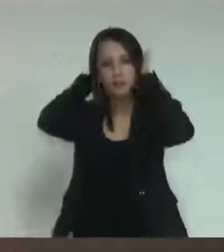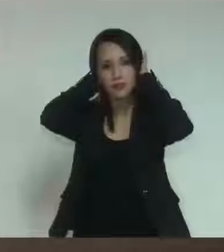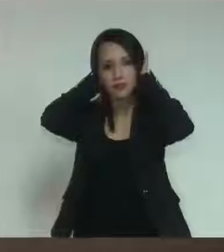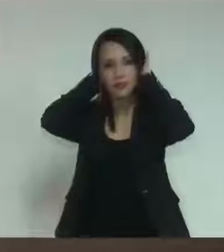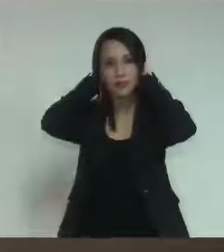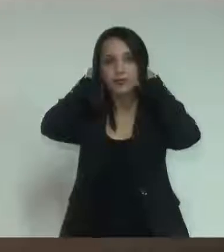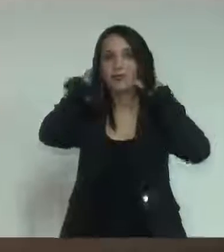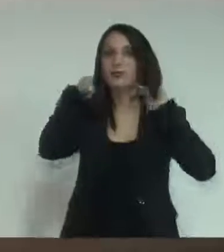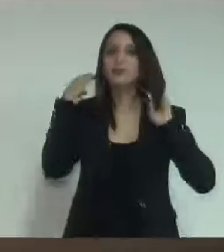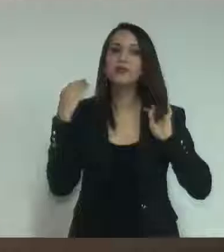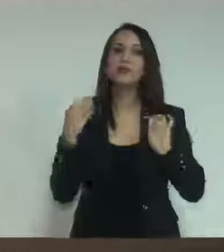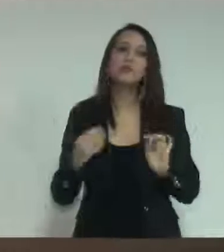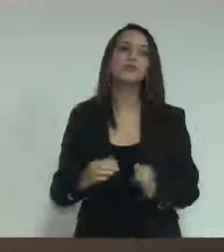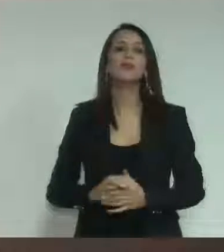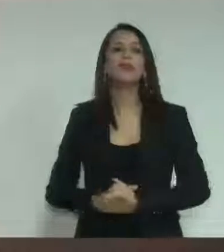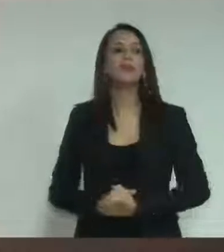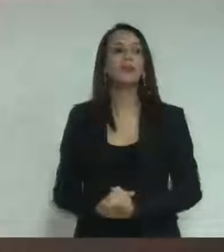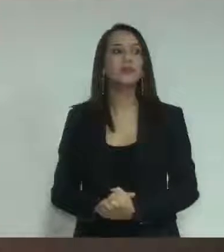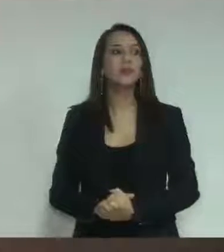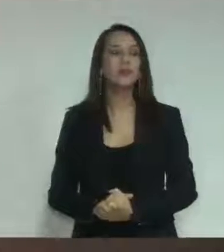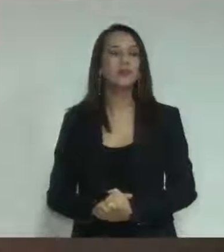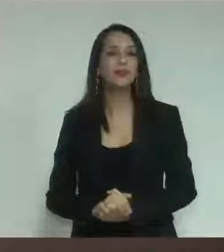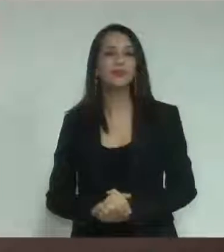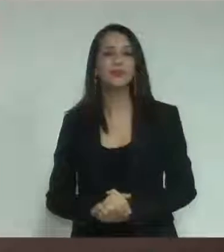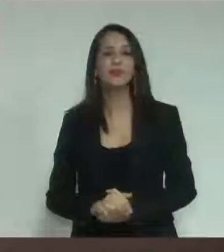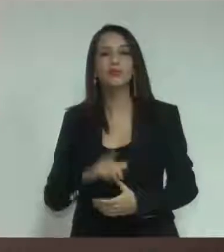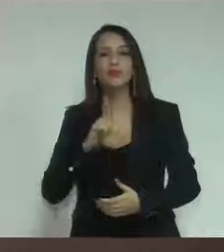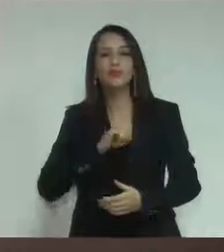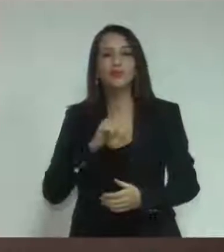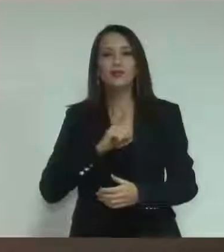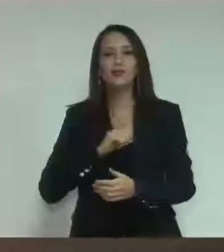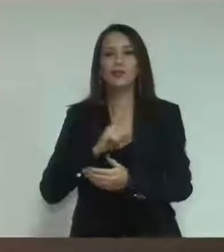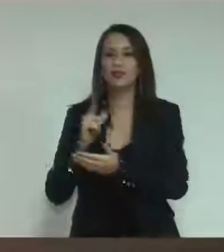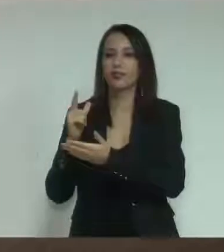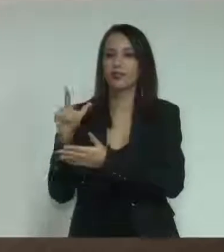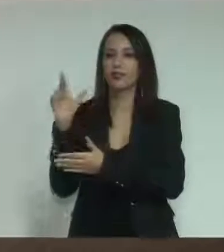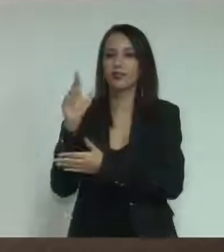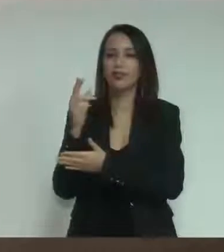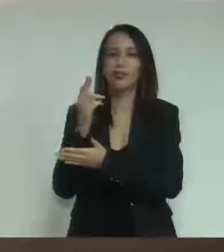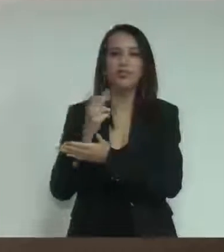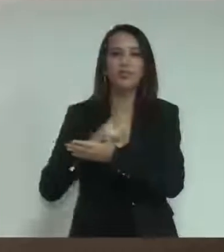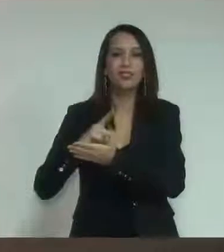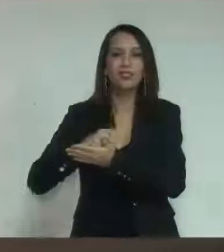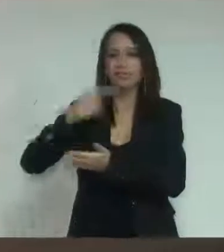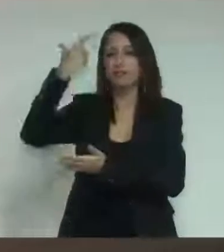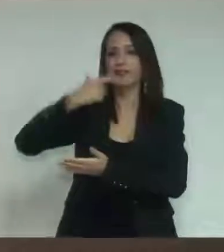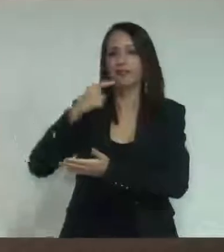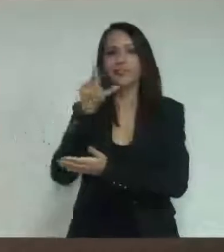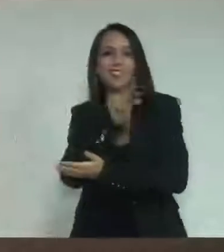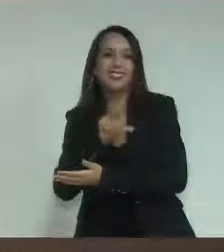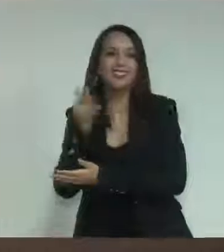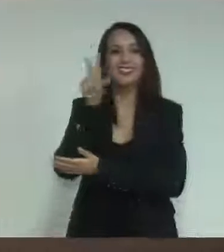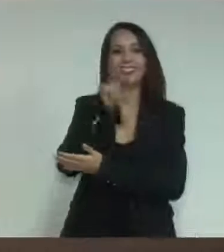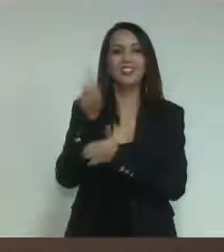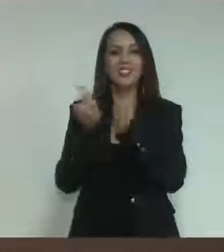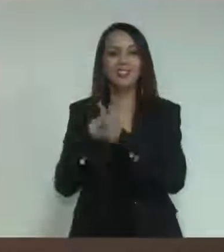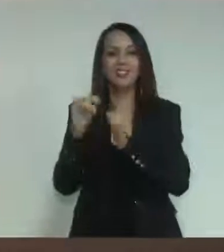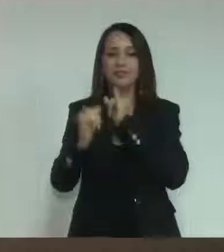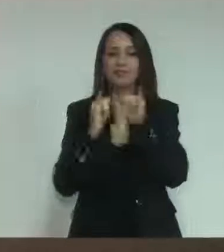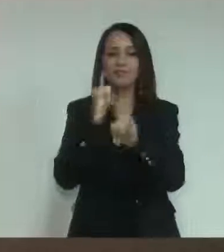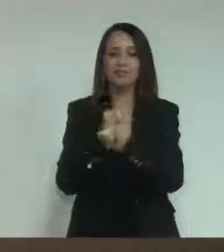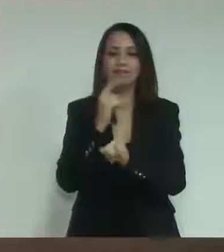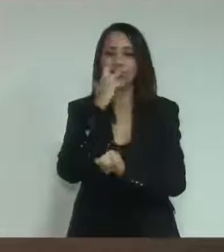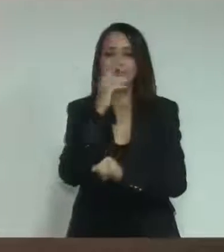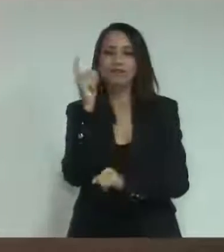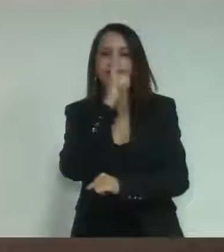A questão dos memes de internet é mais do que uma mentira. Ele é um crime. A gente precisa olhar, né, dar um passo